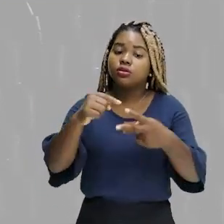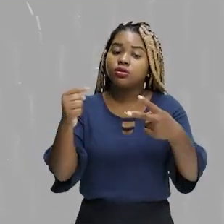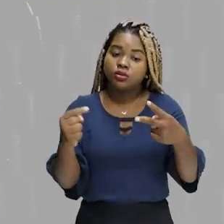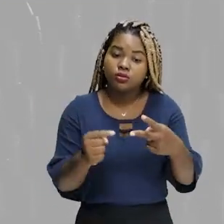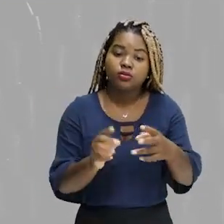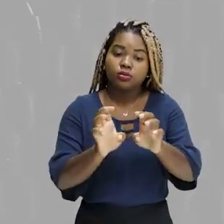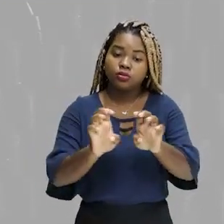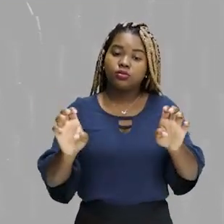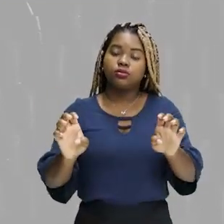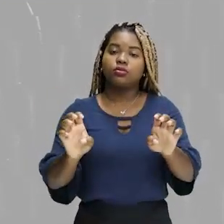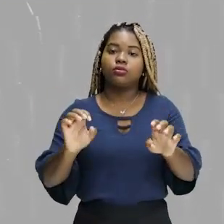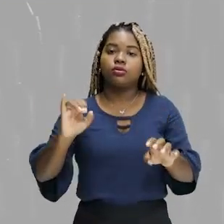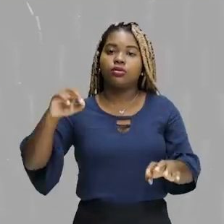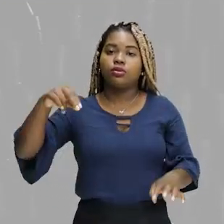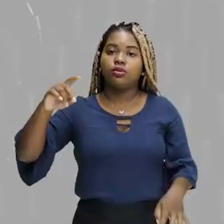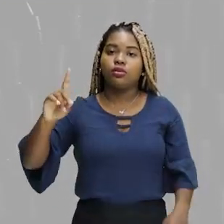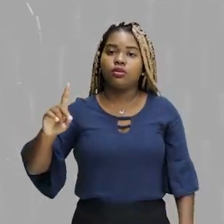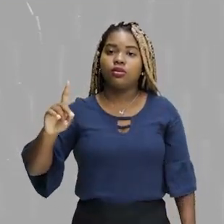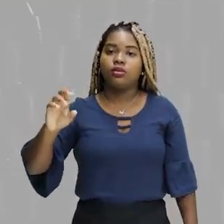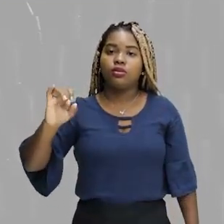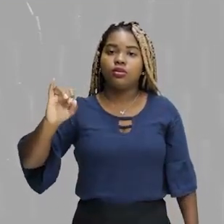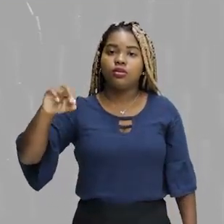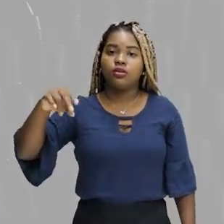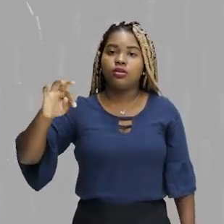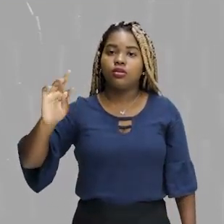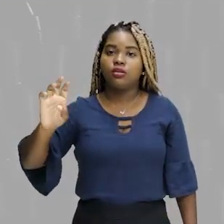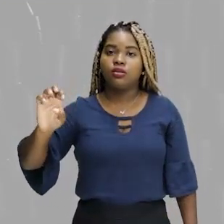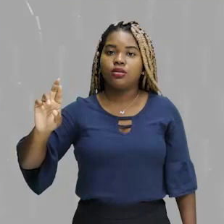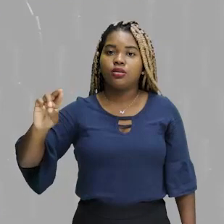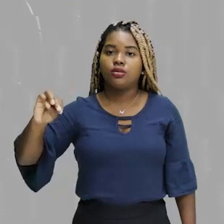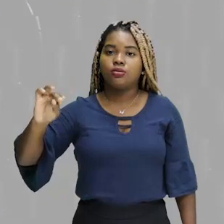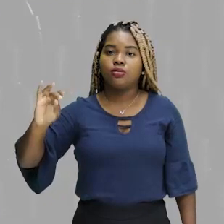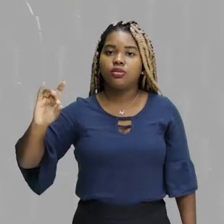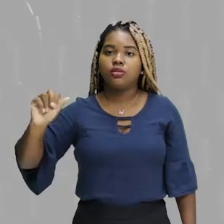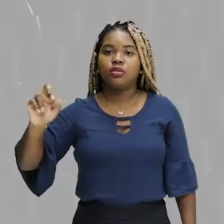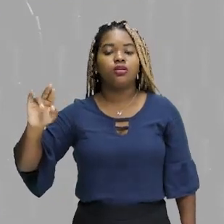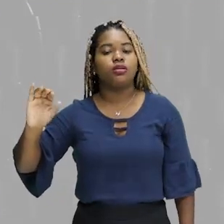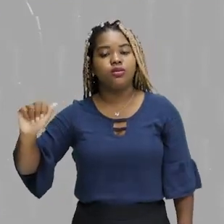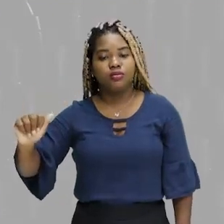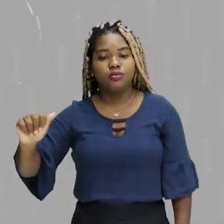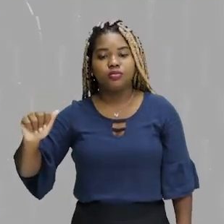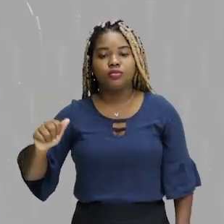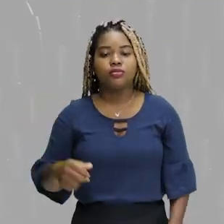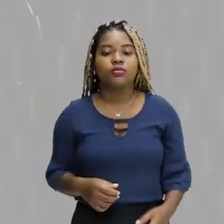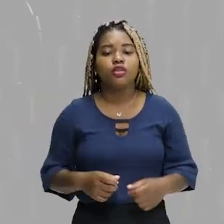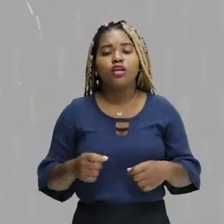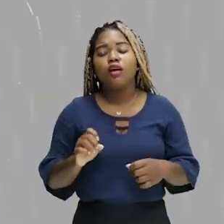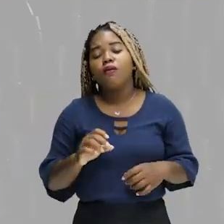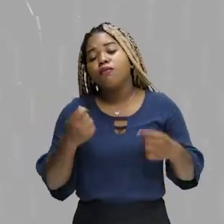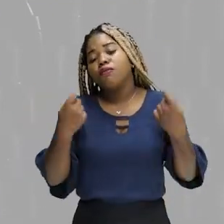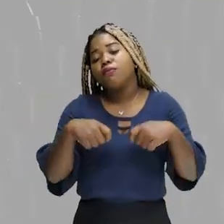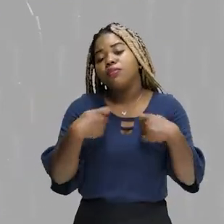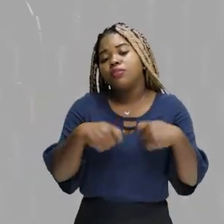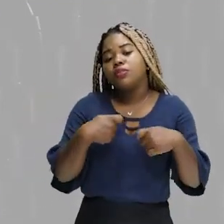equações intermediárias, certo? A gente só precisa trabalhar com elas, né, para